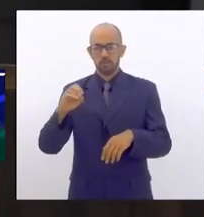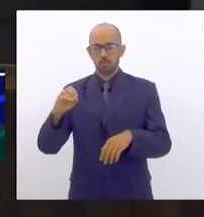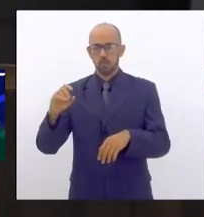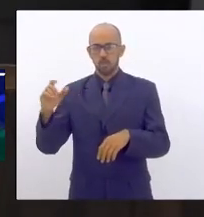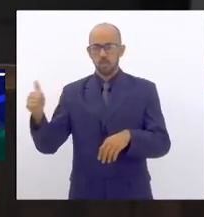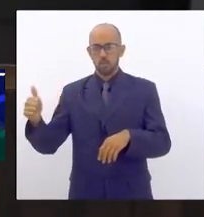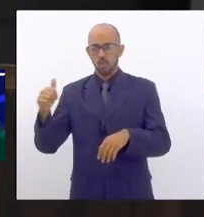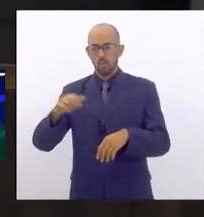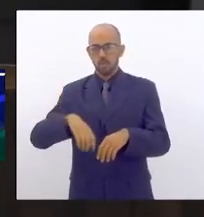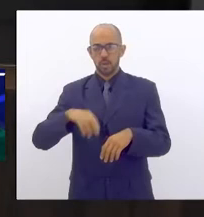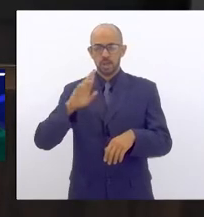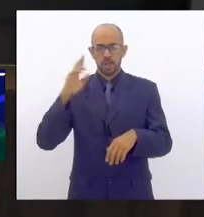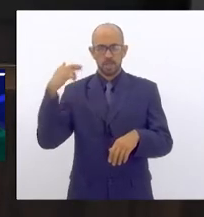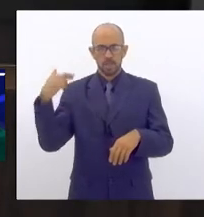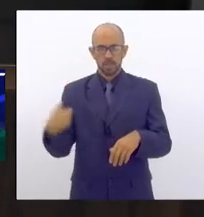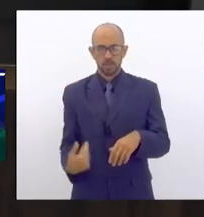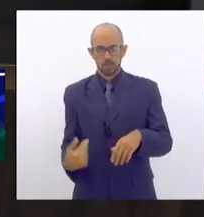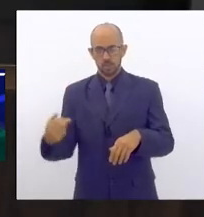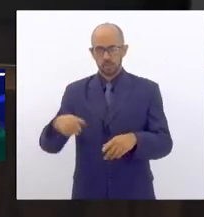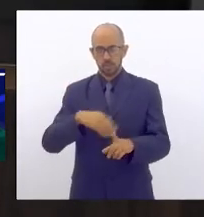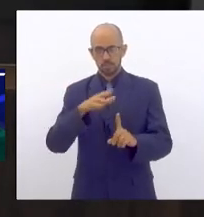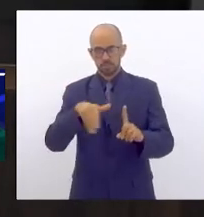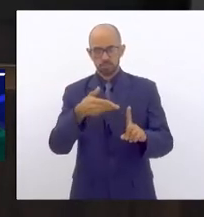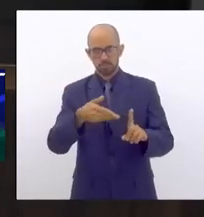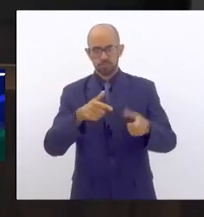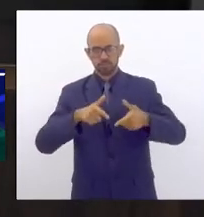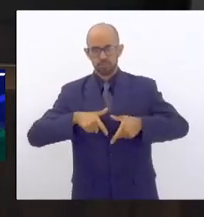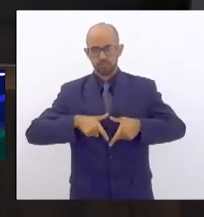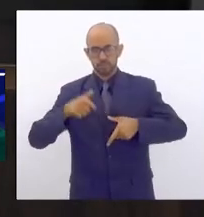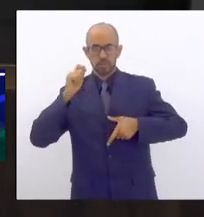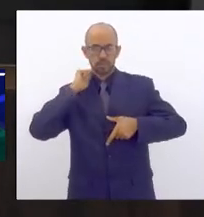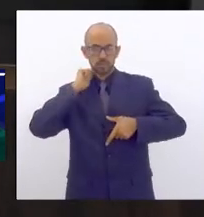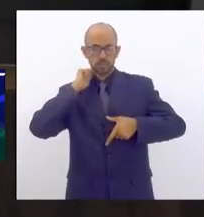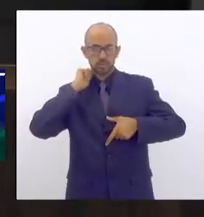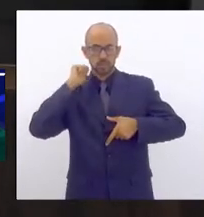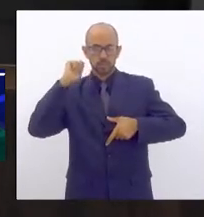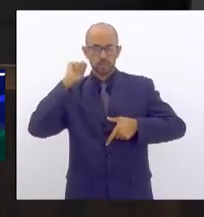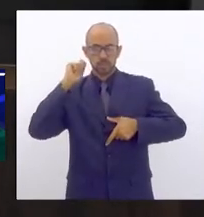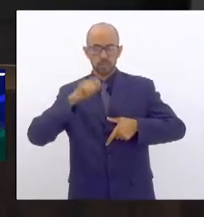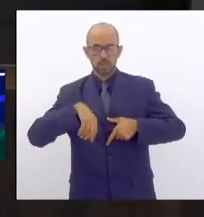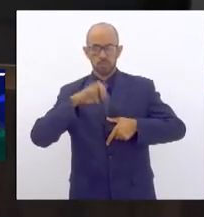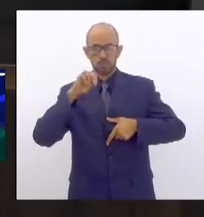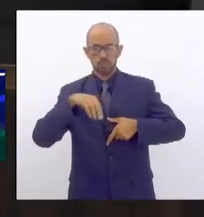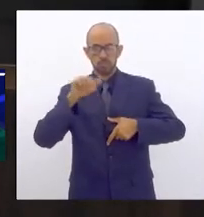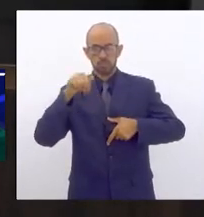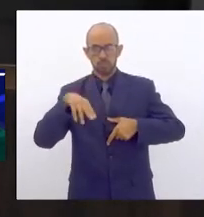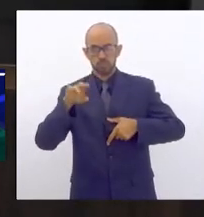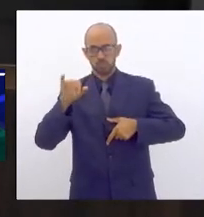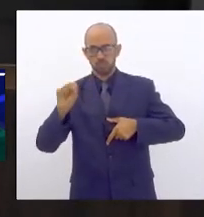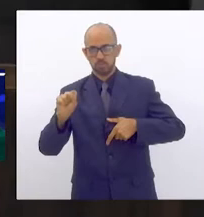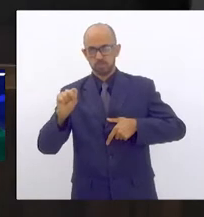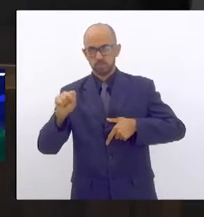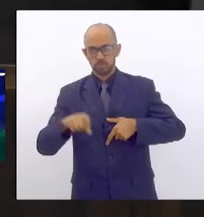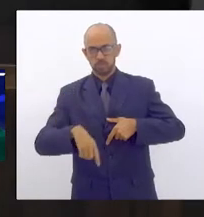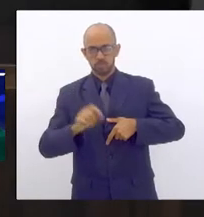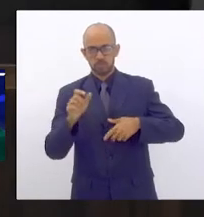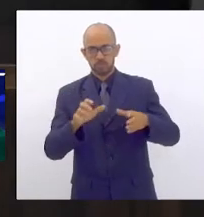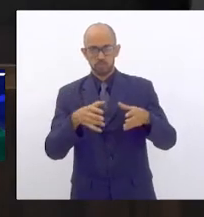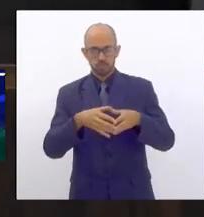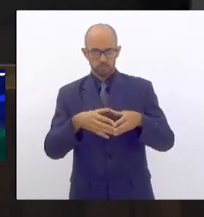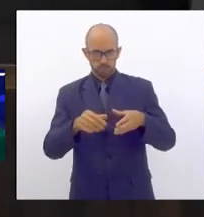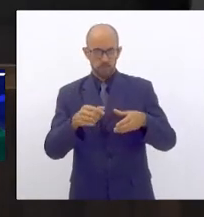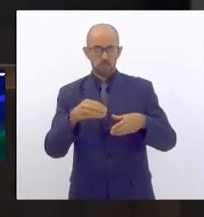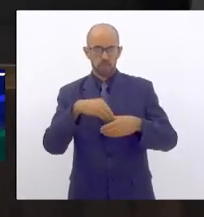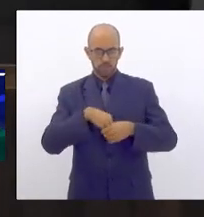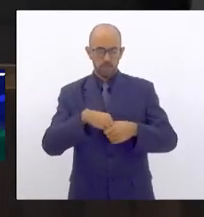Renata Souza, que concede medalha Tiradentes, respectivo diploma, a Muniz Sodré, parecida da Comissão de Normas Internas e Proporções Externas, favorável, relator, deputado